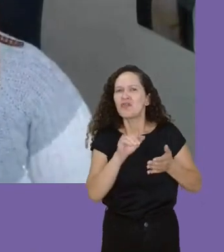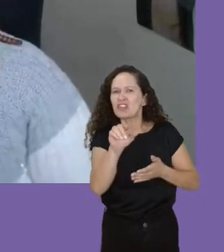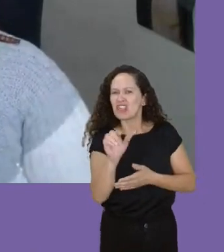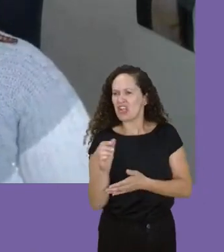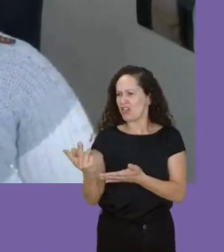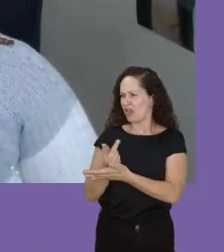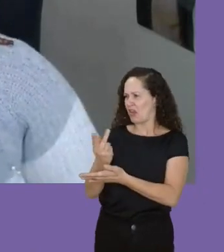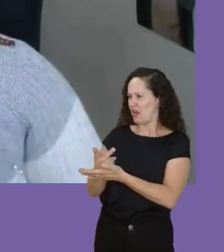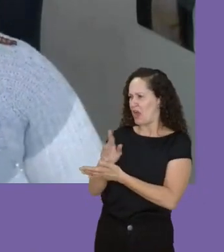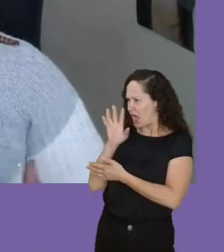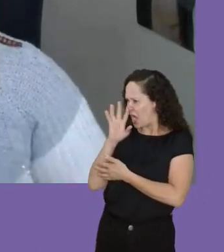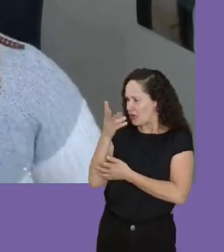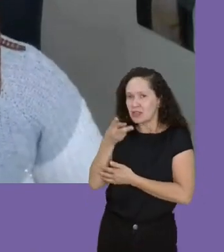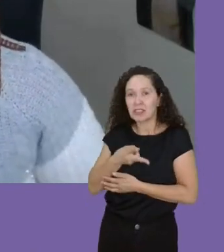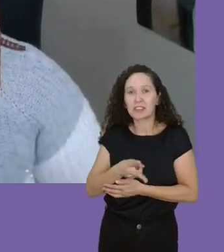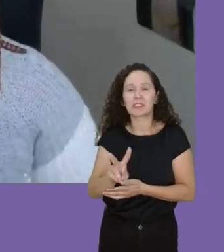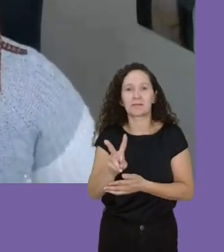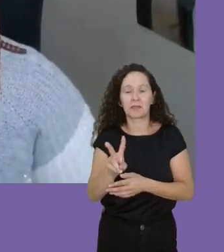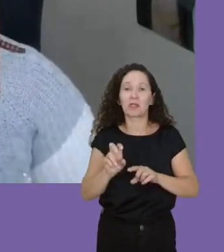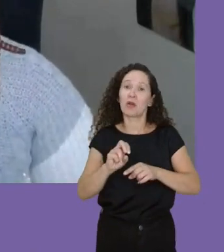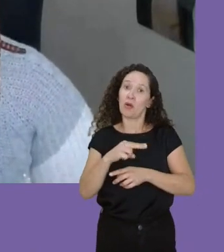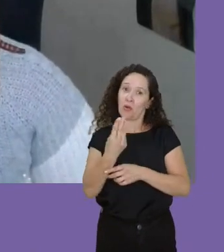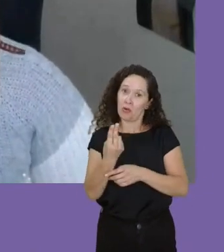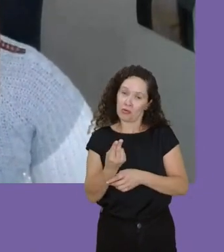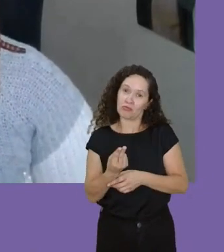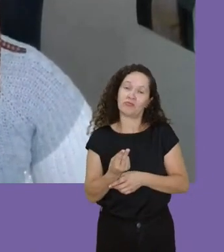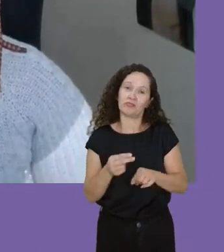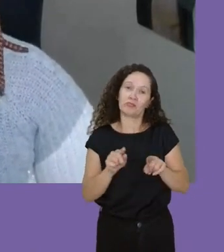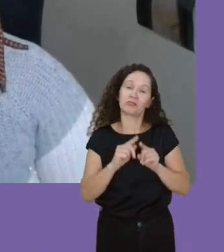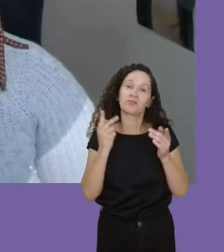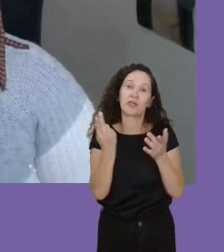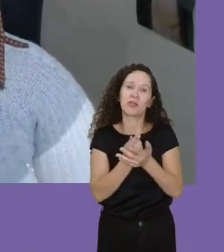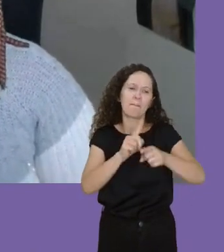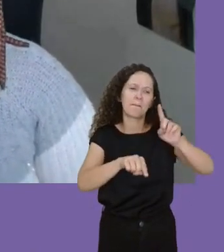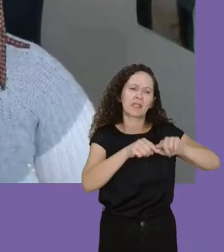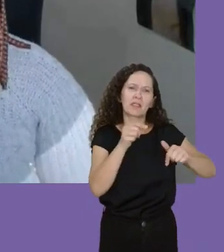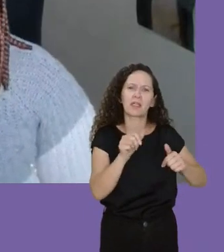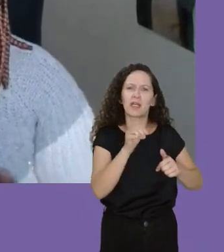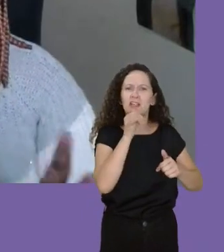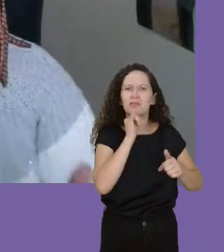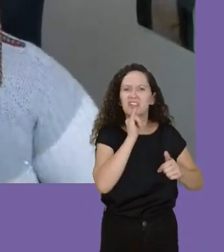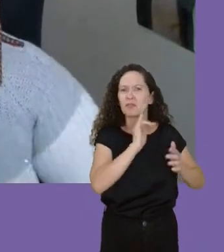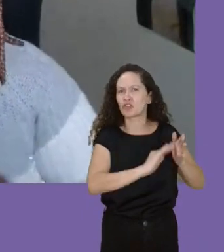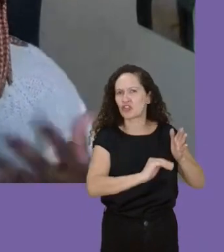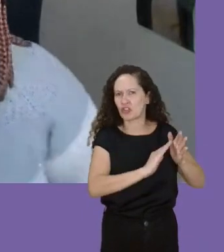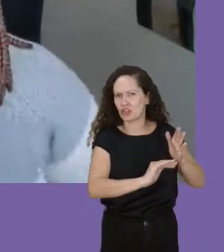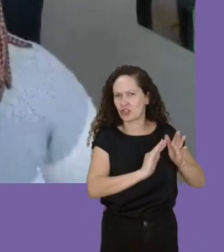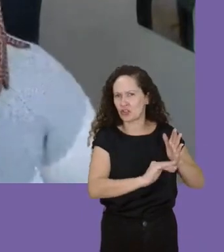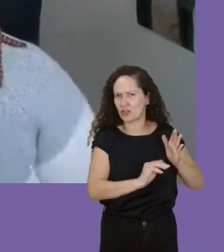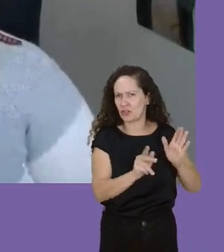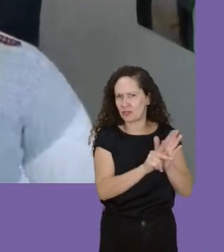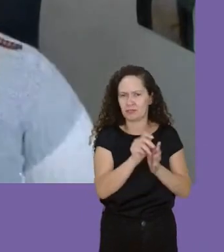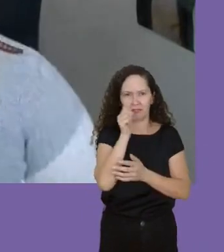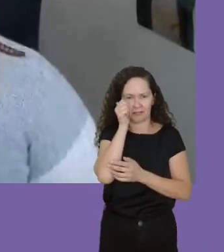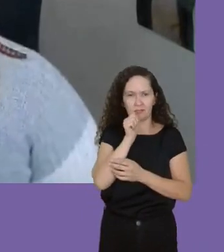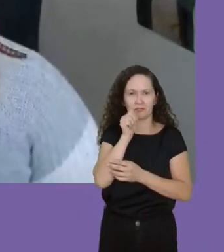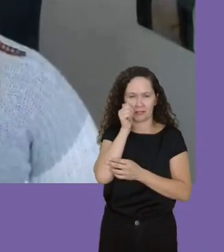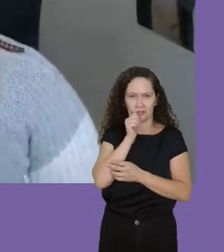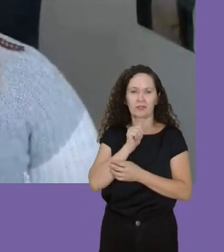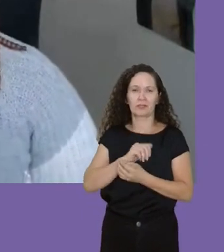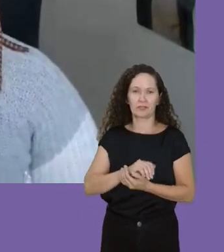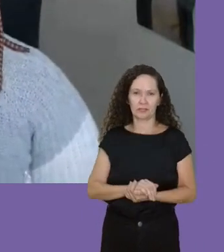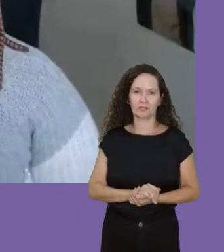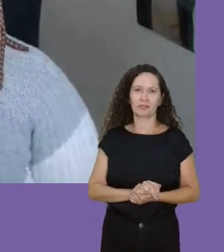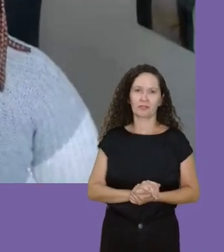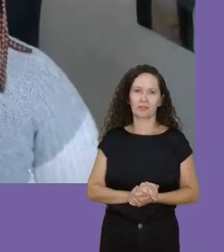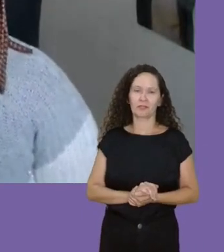falando, até questões mais materiais, né? Portanto, para concluir e deixar também, né,